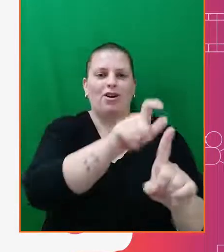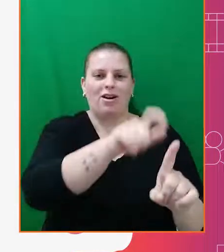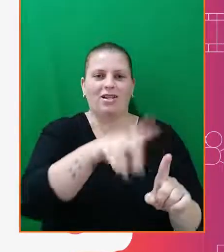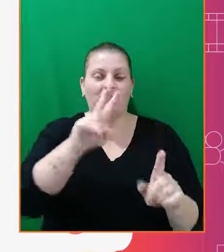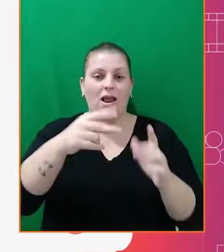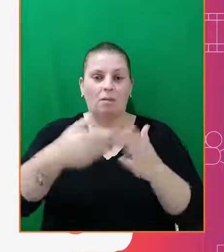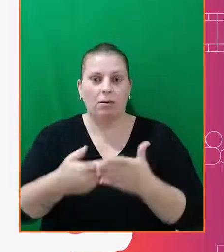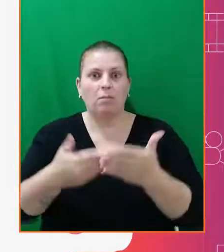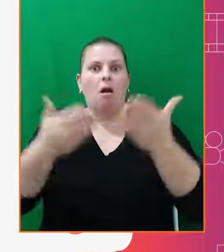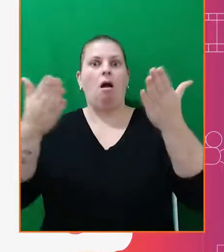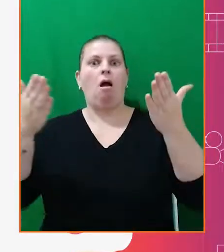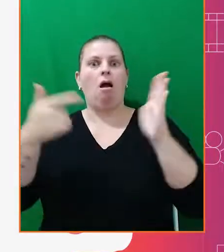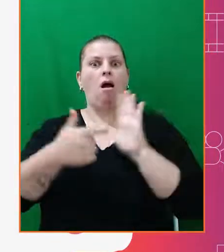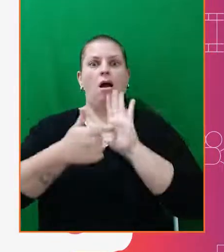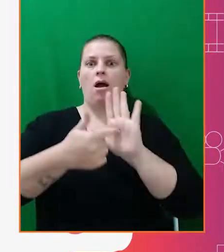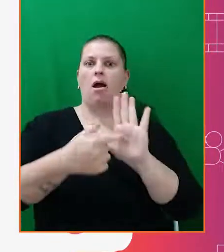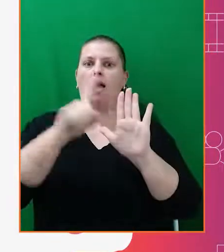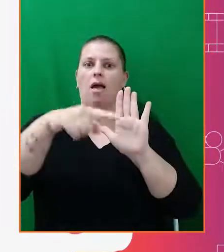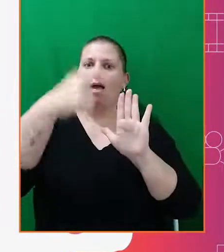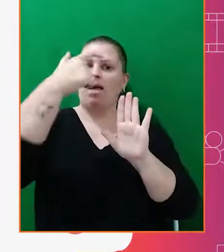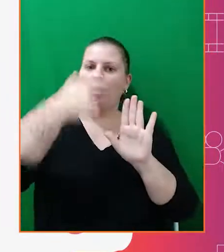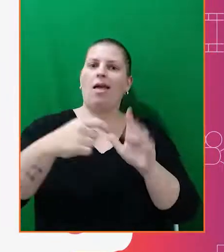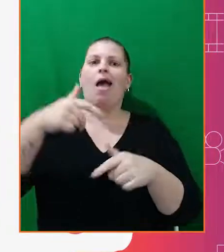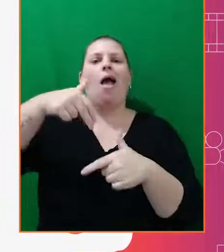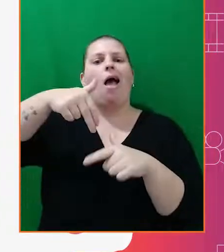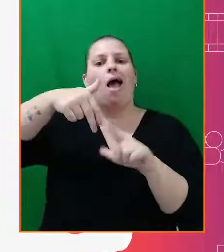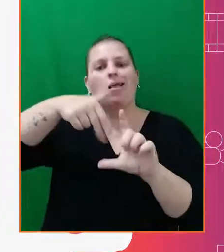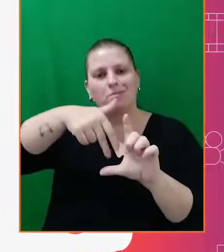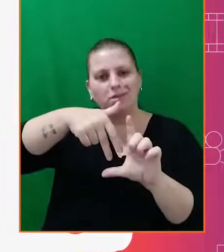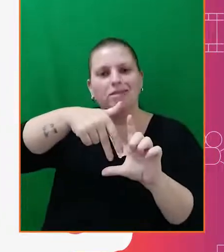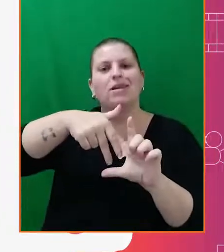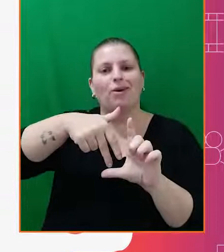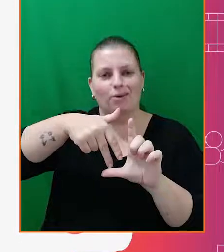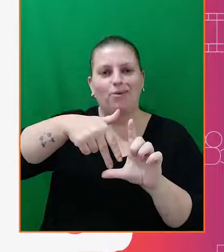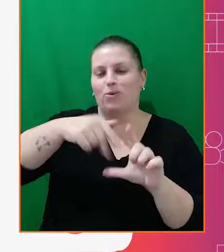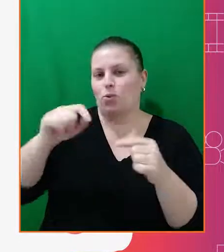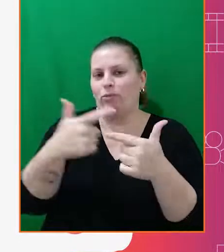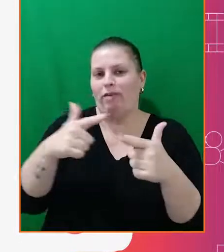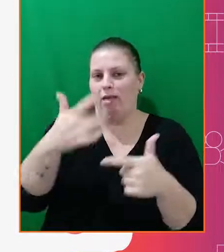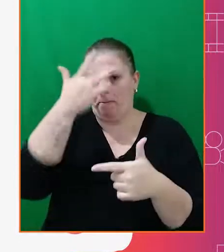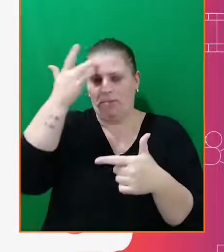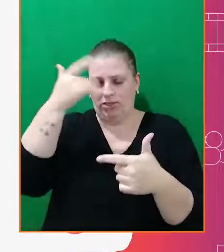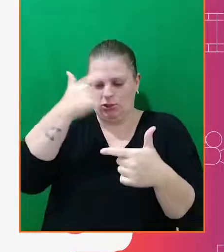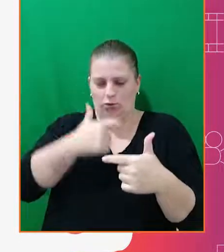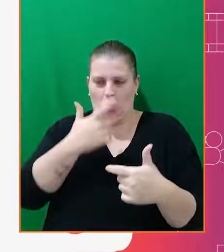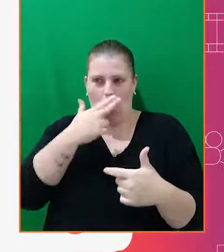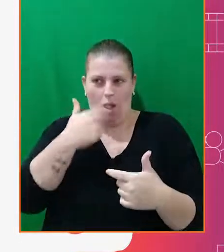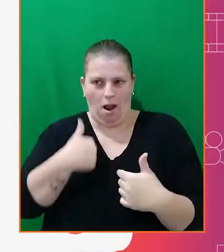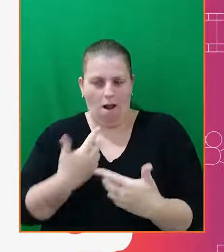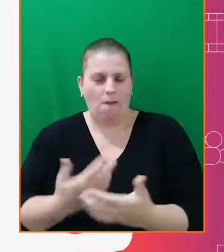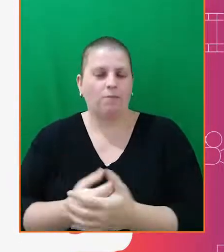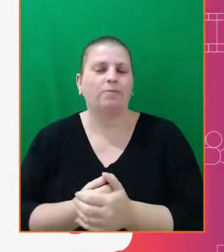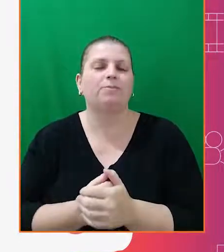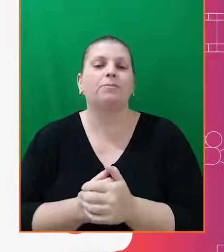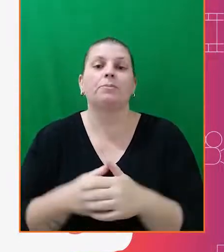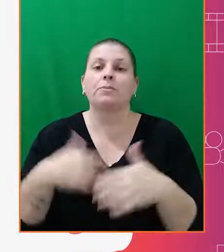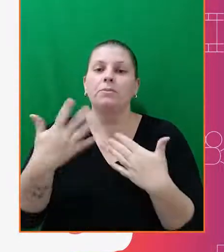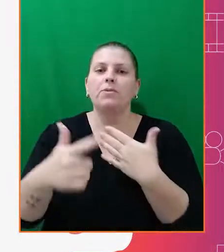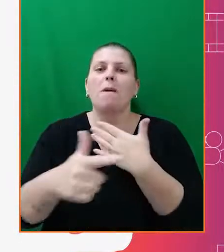personagem que ganha destaque, fama e o ar de celebridade é a própria animação. E os